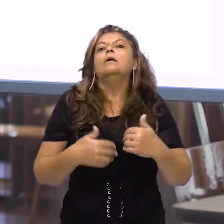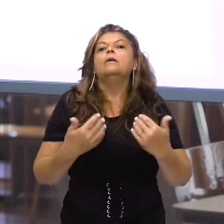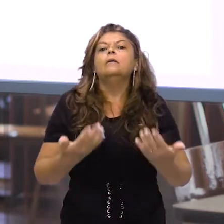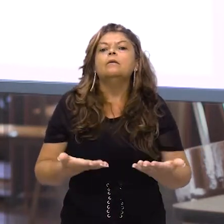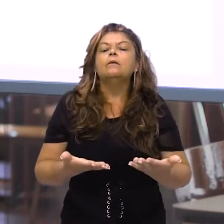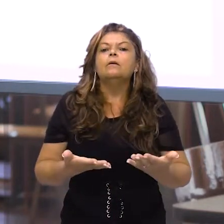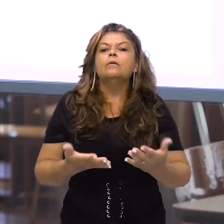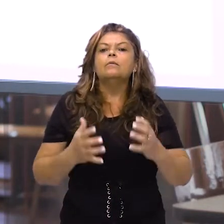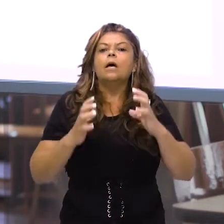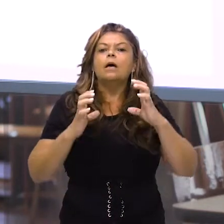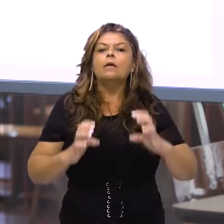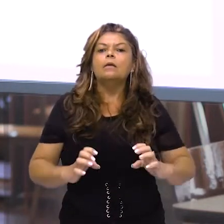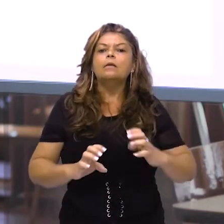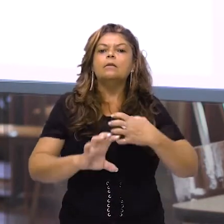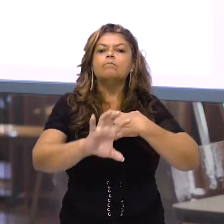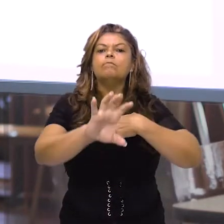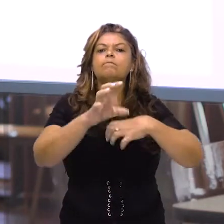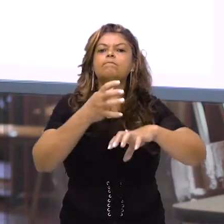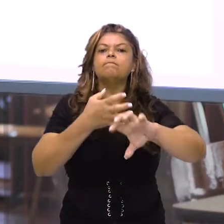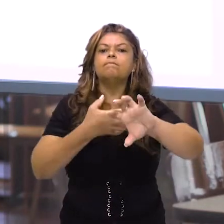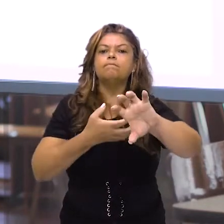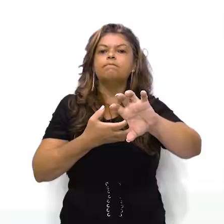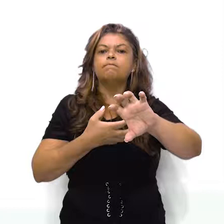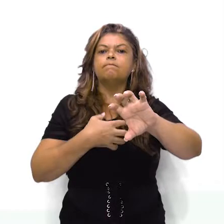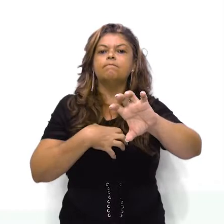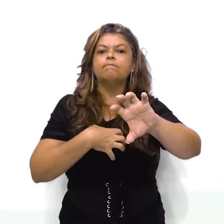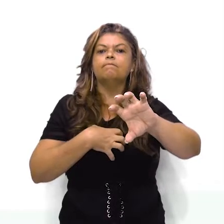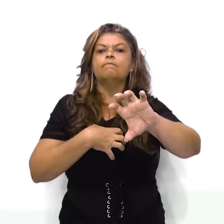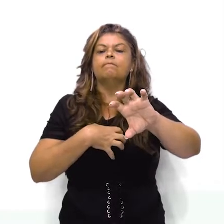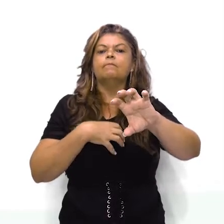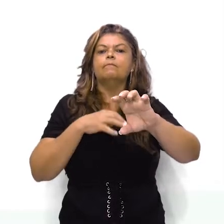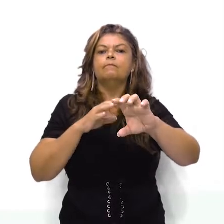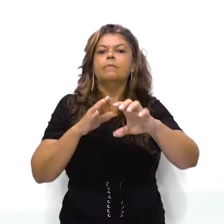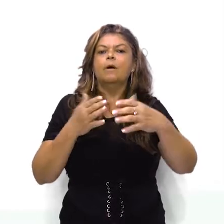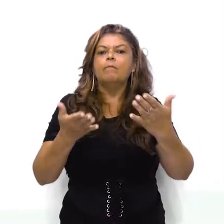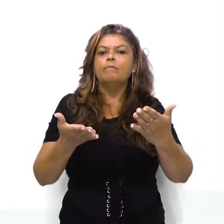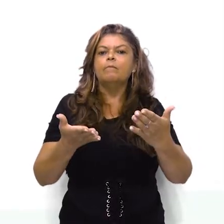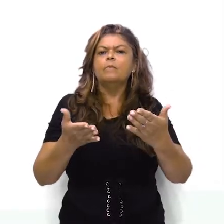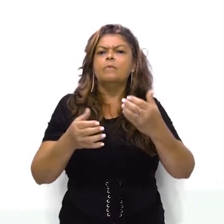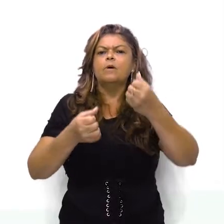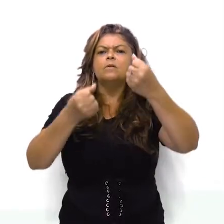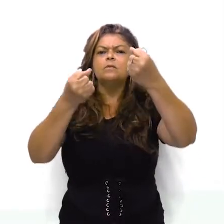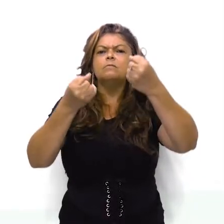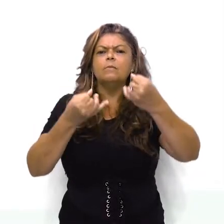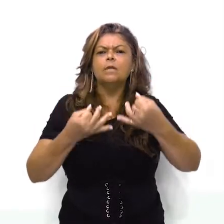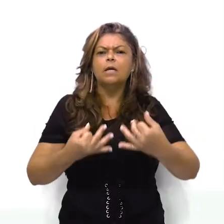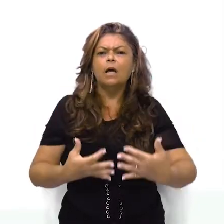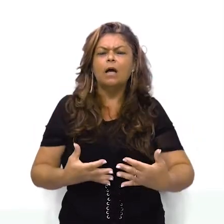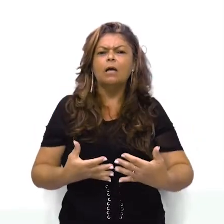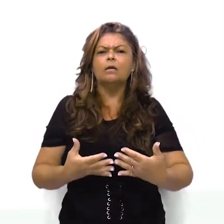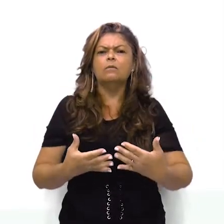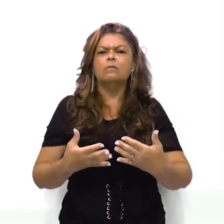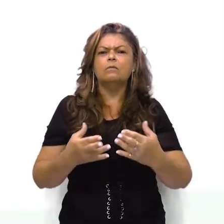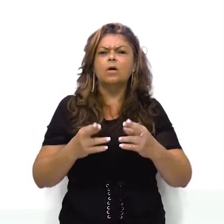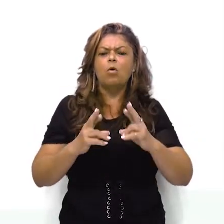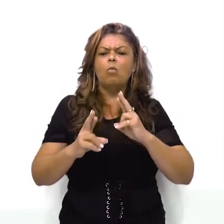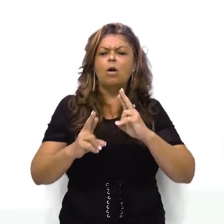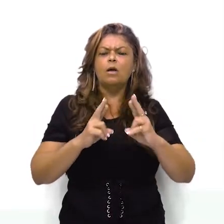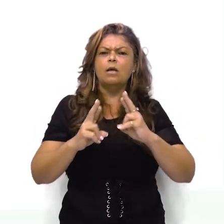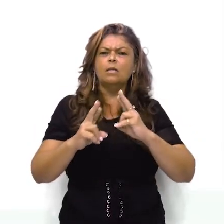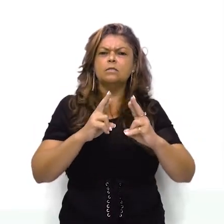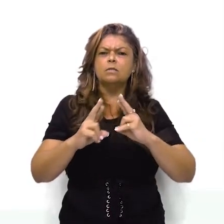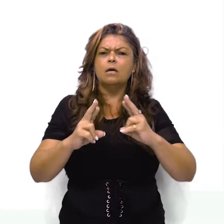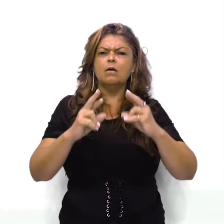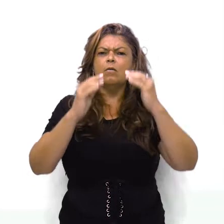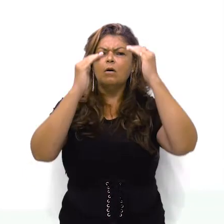da alteridade como proposta, aí parte aí como um princípio que permite estabelecer uma relação